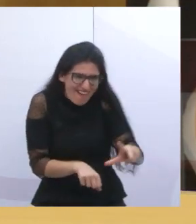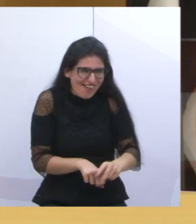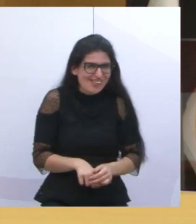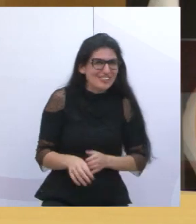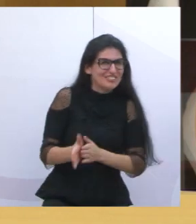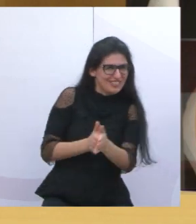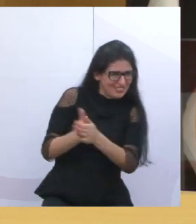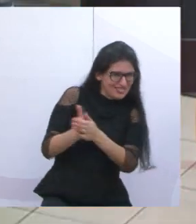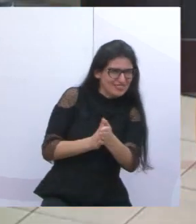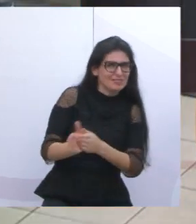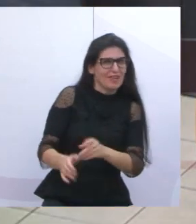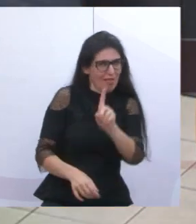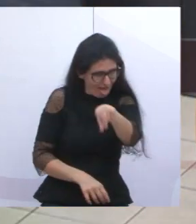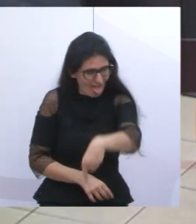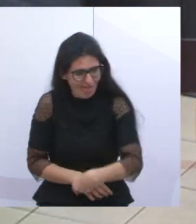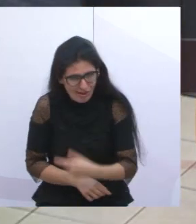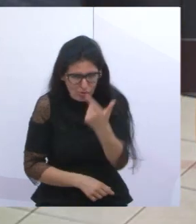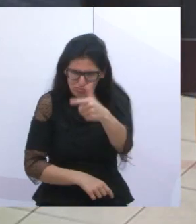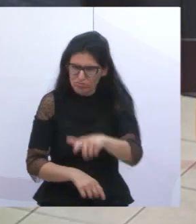Rodrigo.